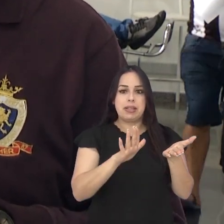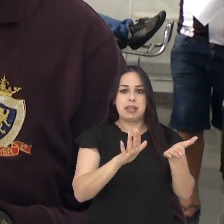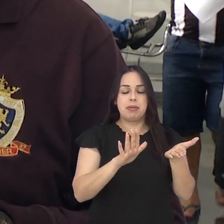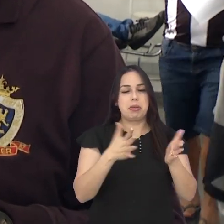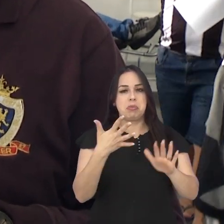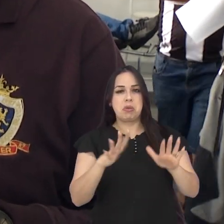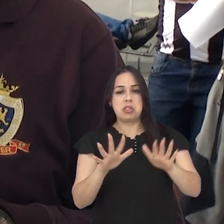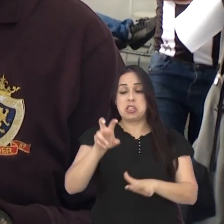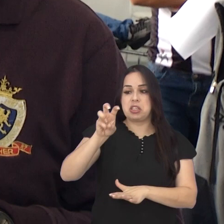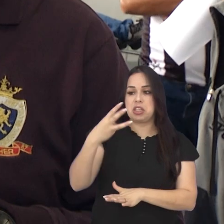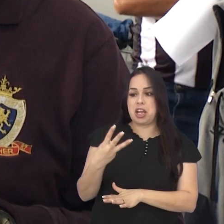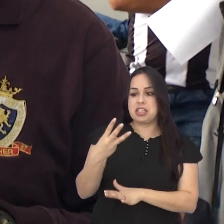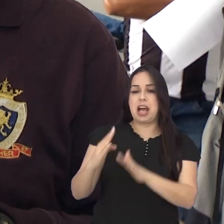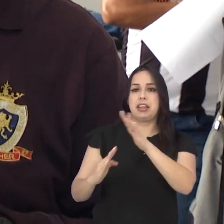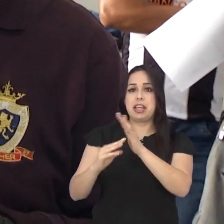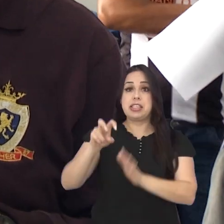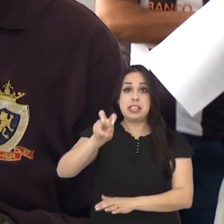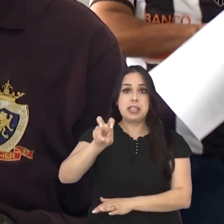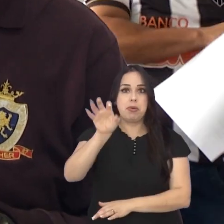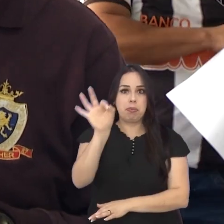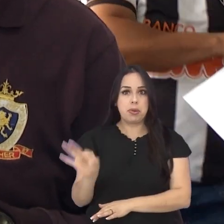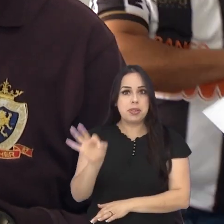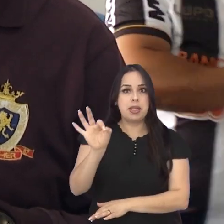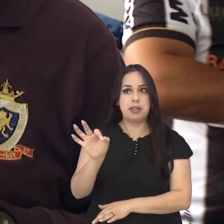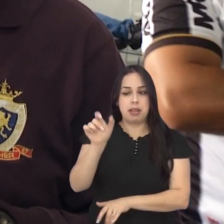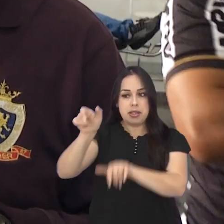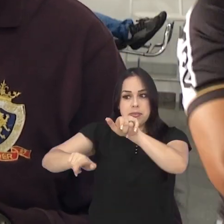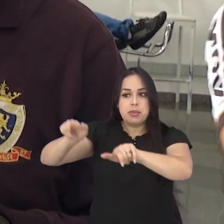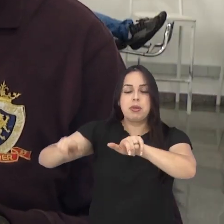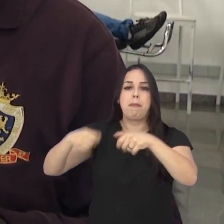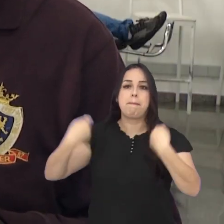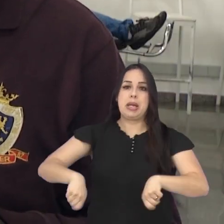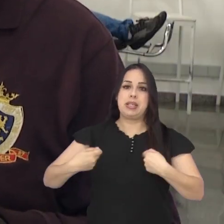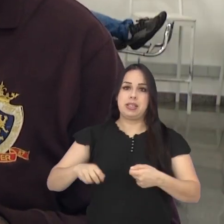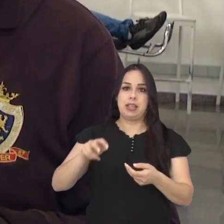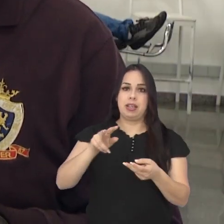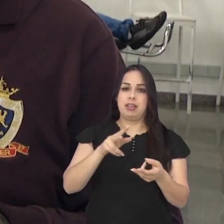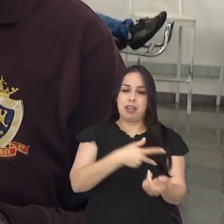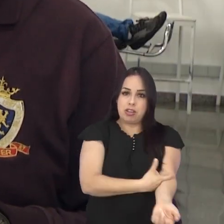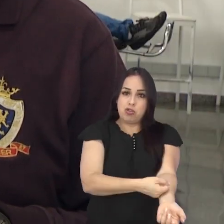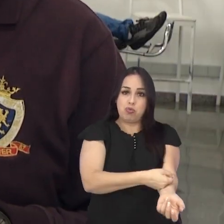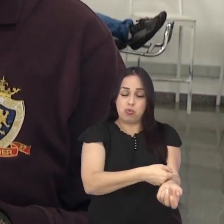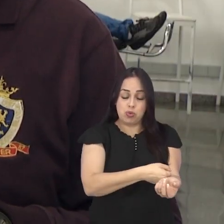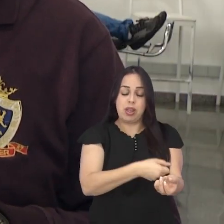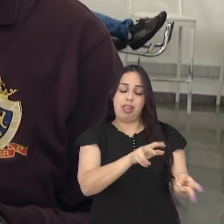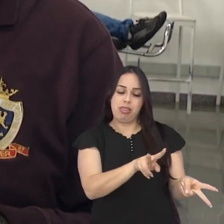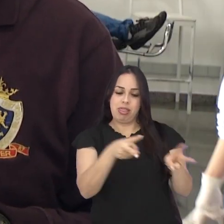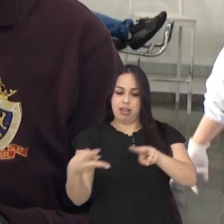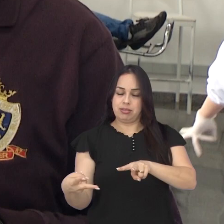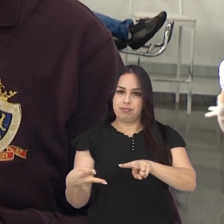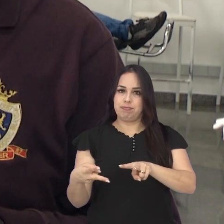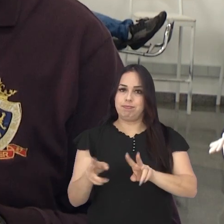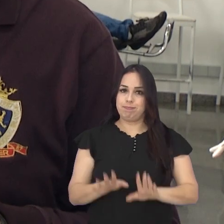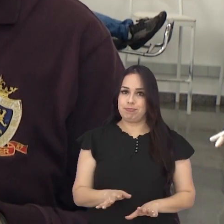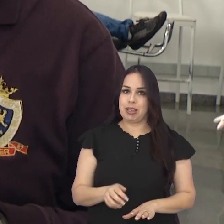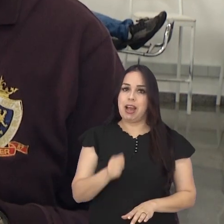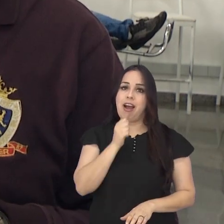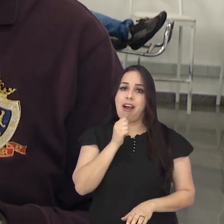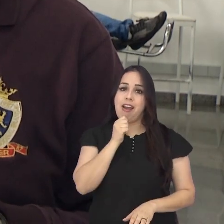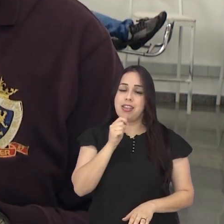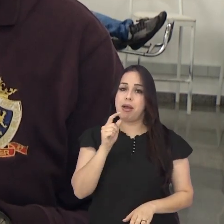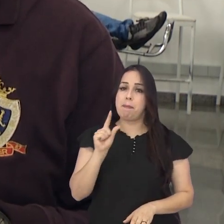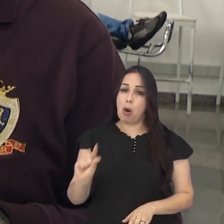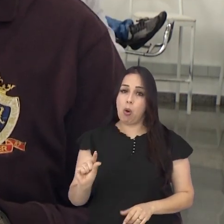é primordial que pelo menos de 3 a 5% da população seja de doadores de sangue portanto 1,8 a gente ainda tá bem